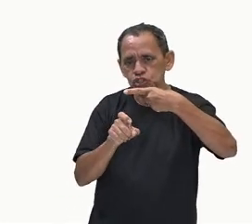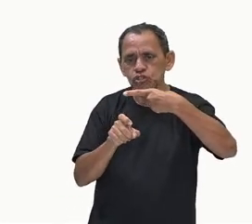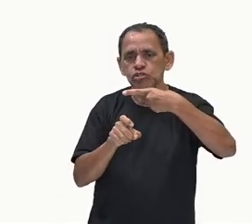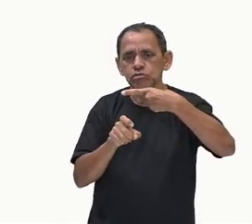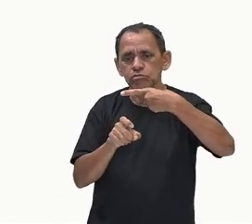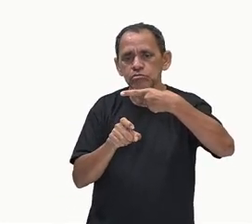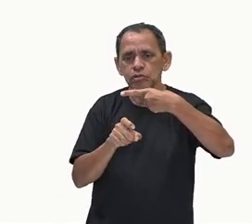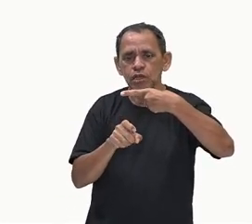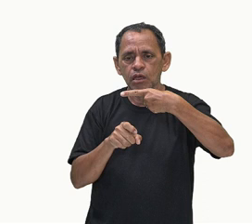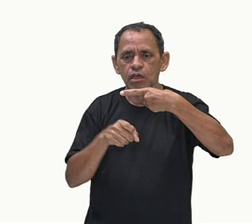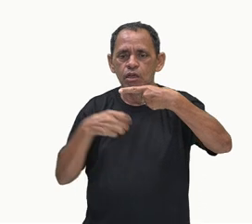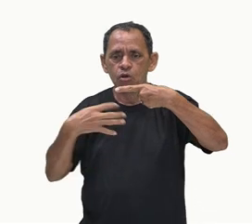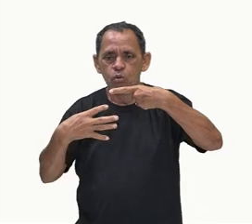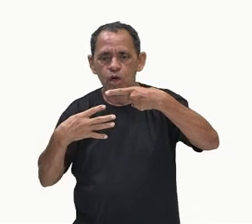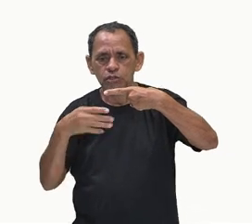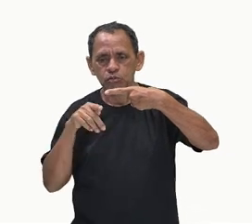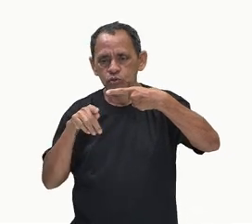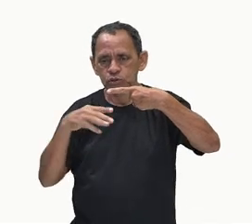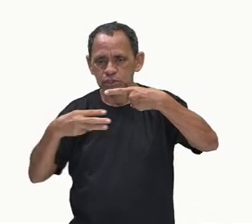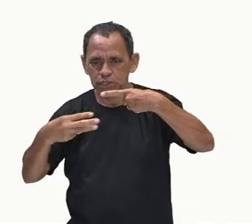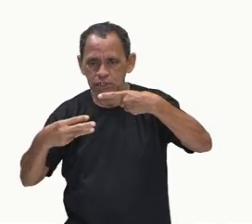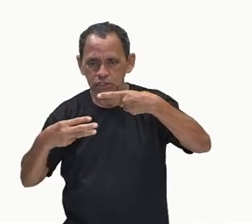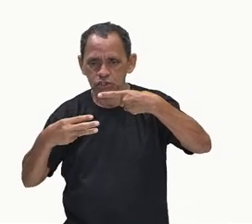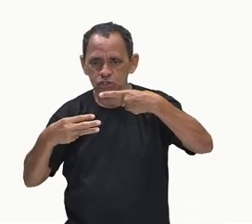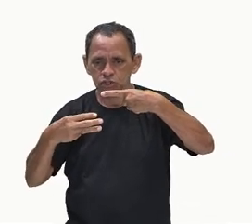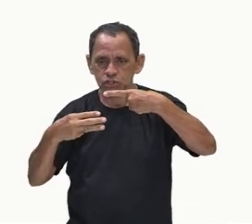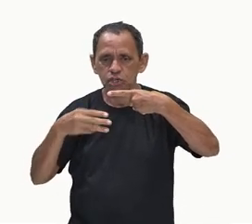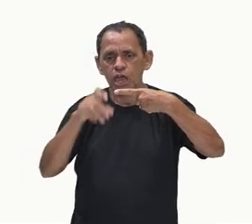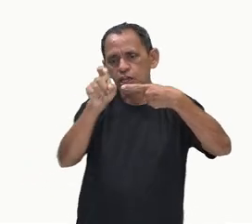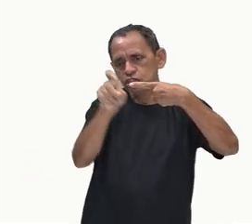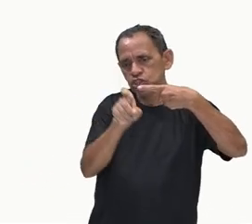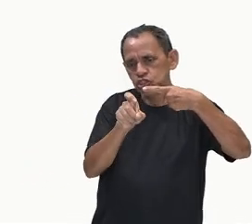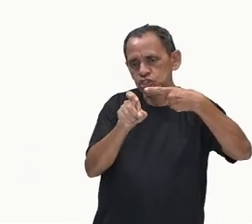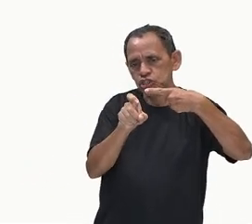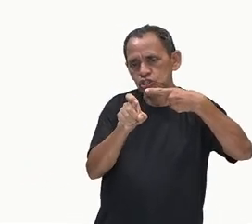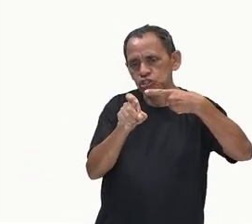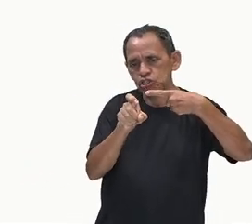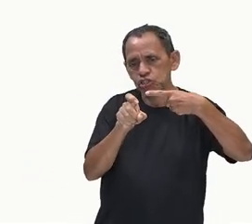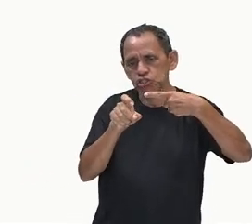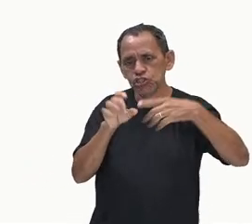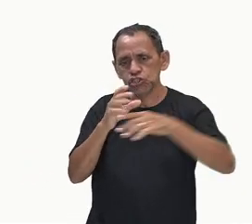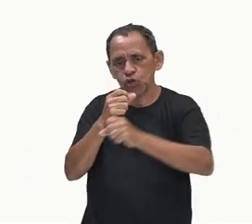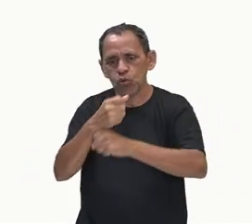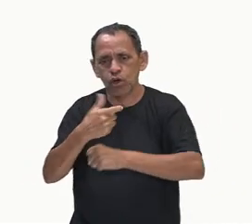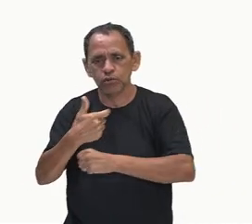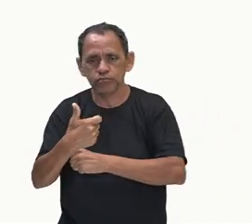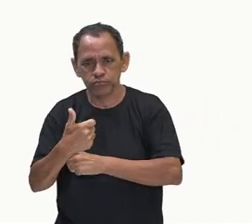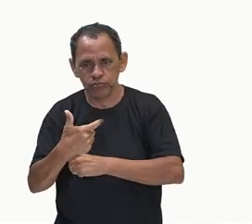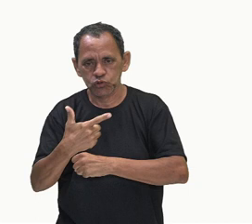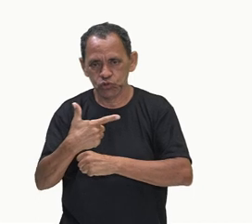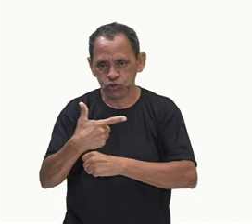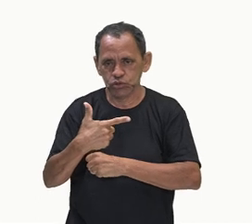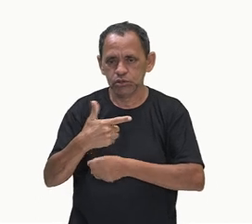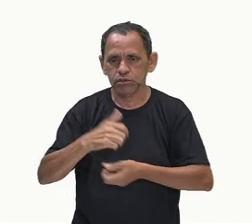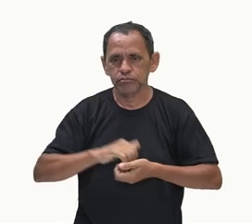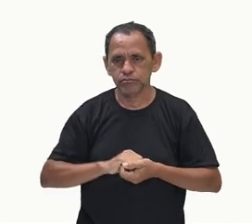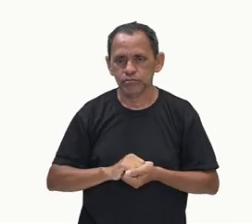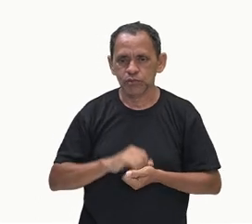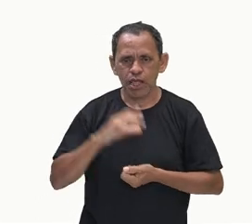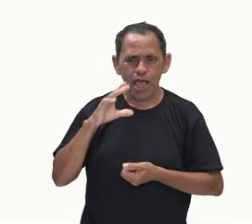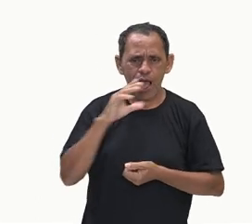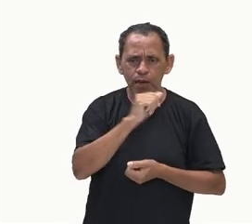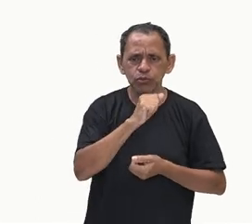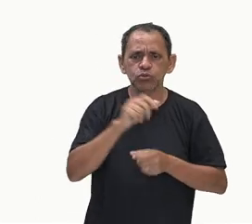que dá 4 e multiplicamos por 3 4 x 3 12 então rapidamente